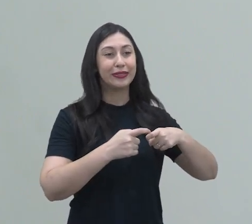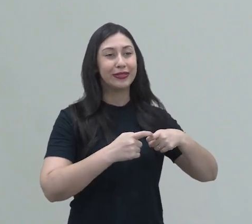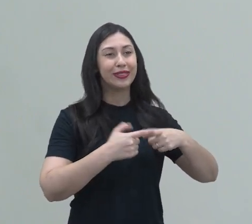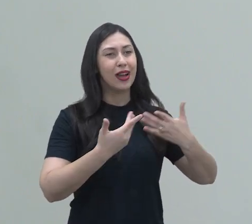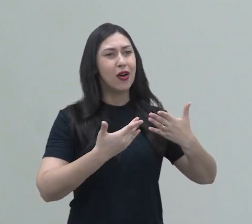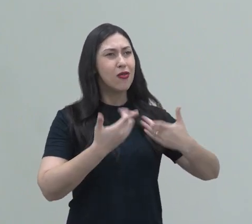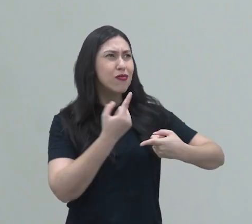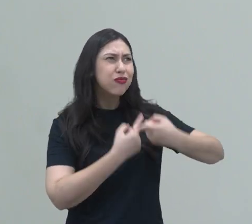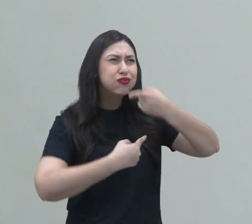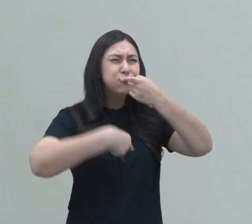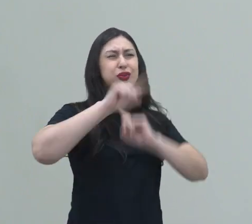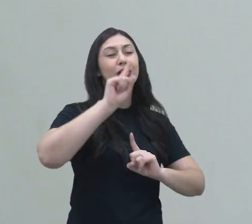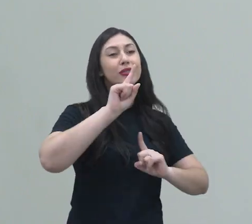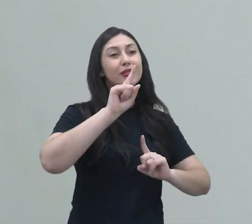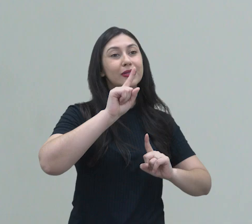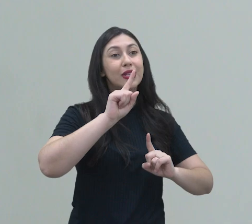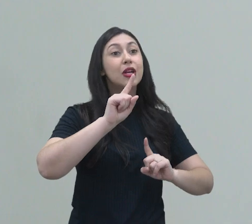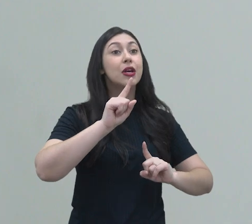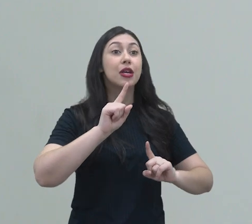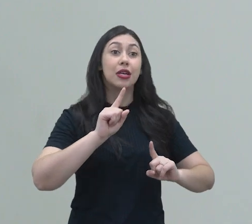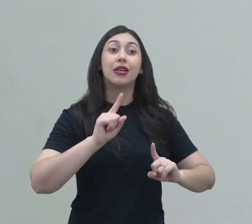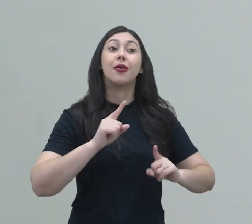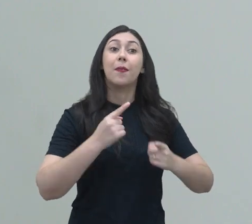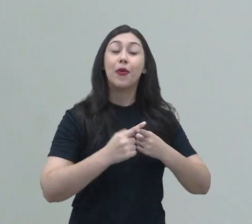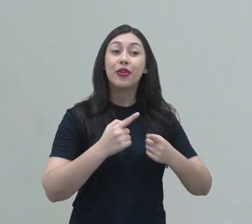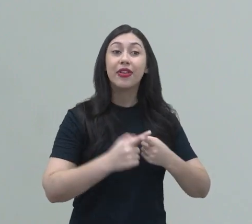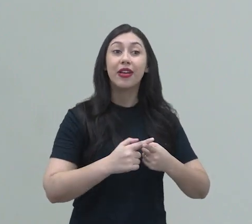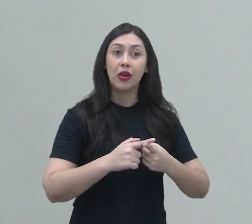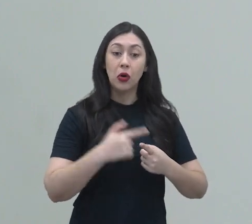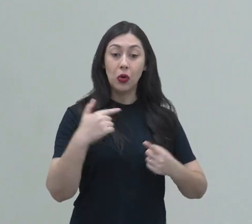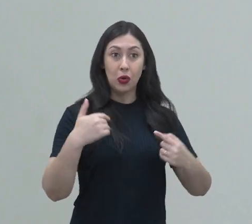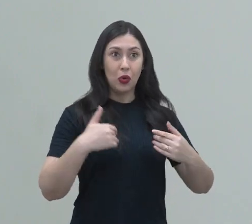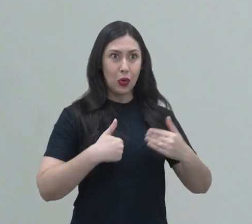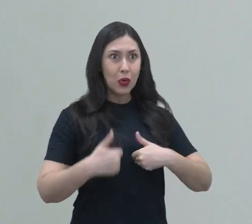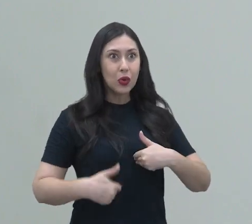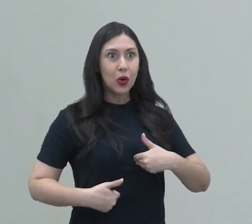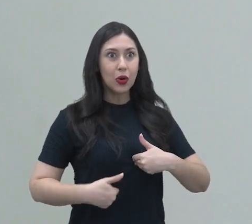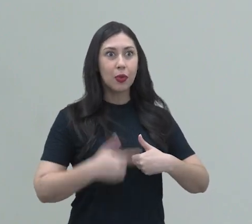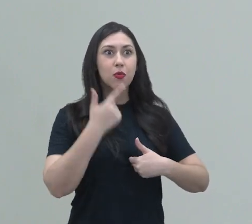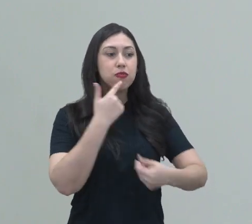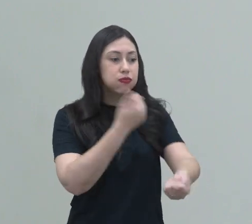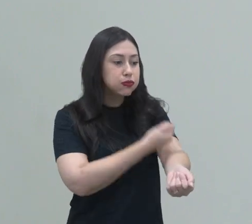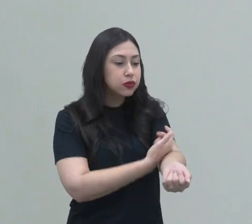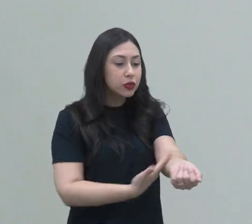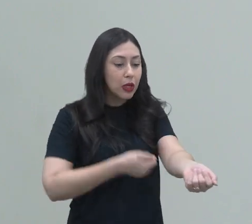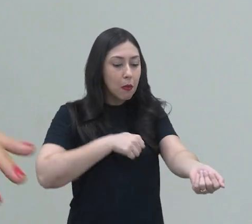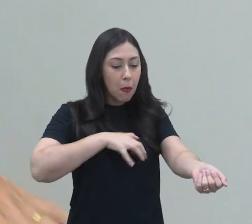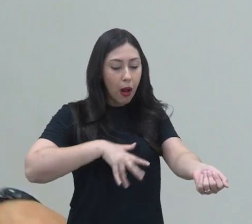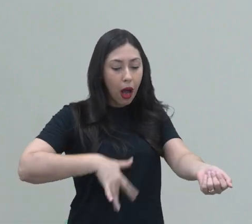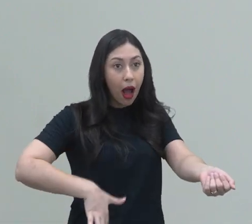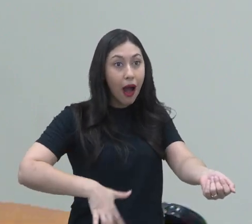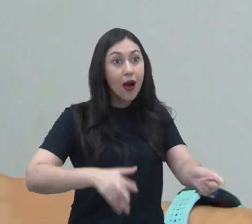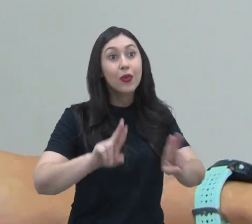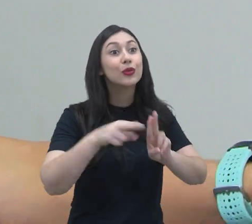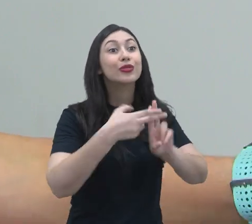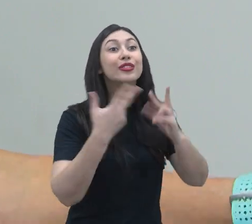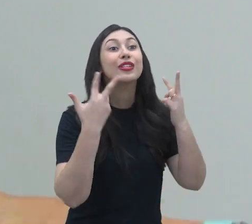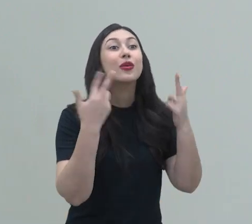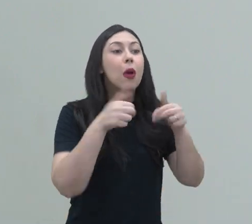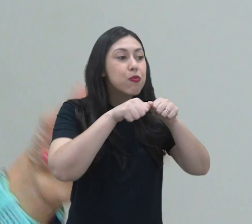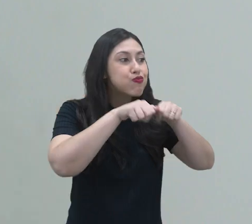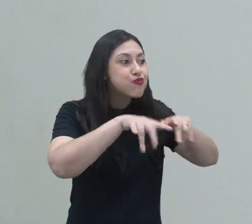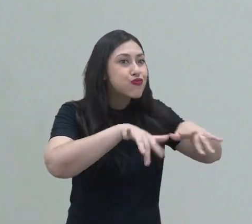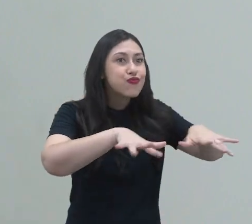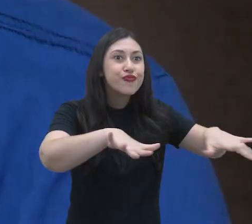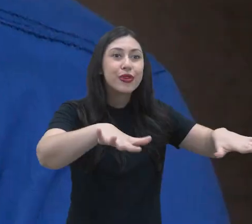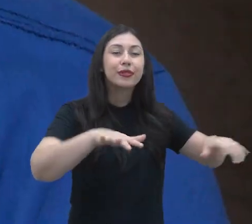avanço enorme foi esse que a gente fala, né, da capilaridade, quer dizer, que nem os capilares nossos que chega o sangue até a pontinha do dedo, o SUS é assim, ele chega lá